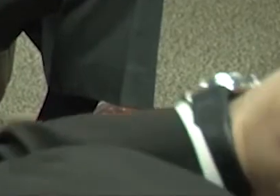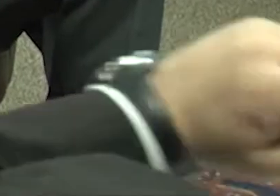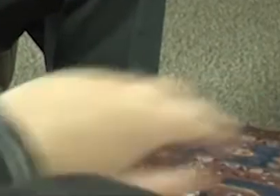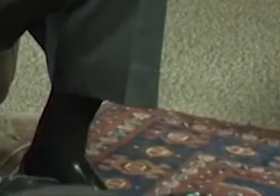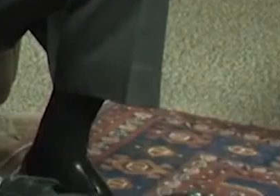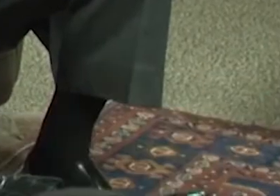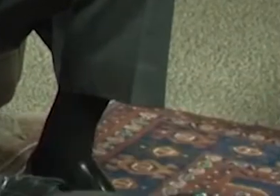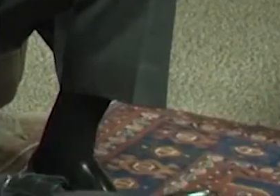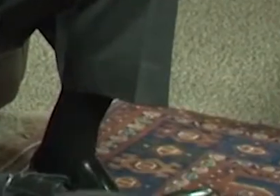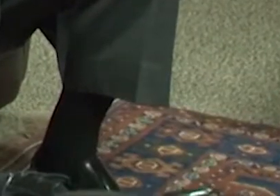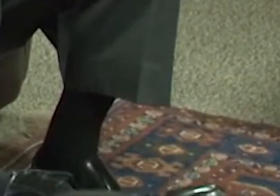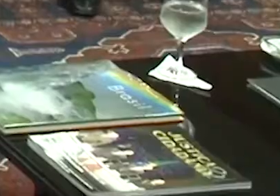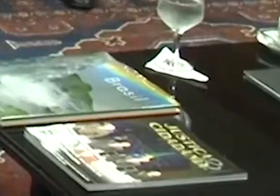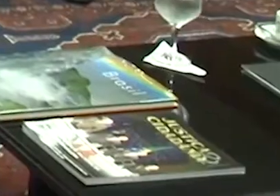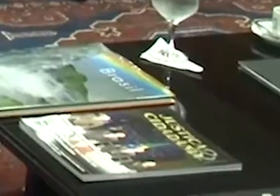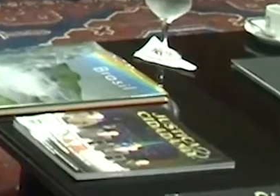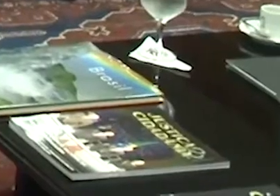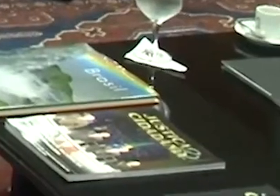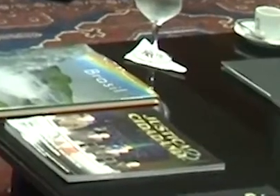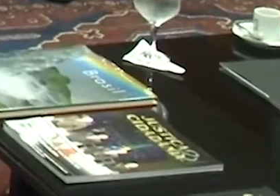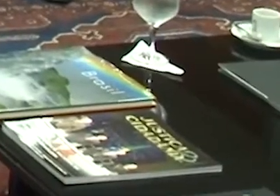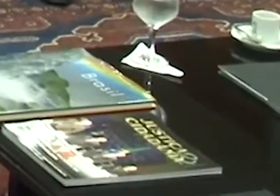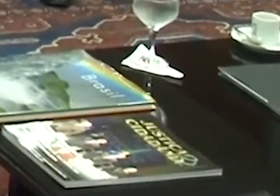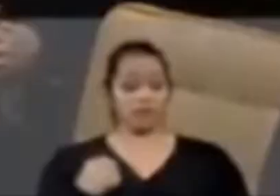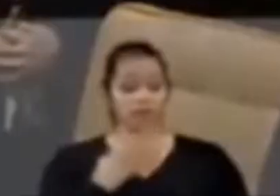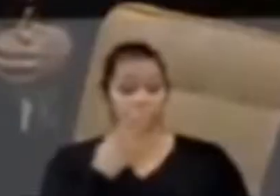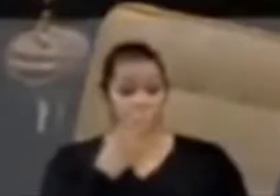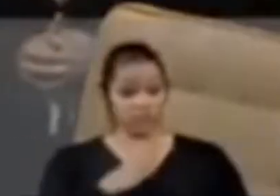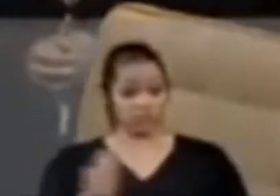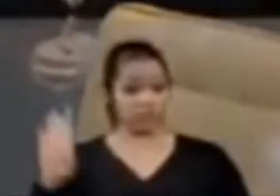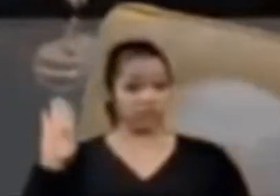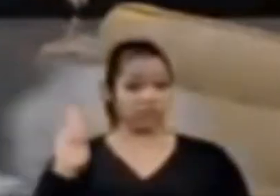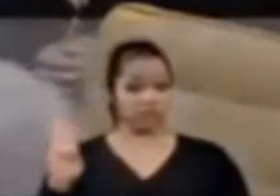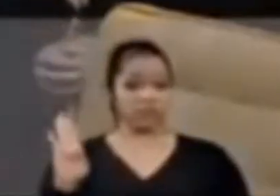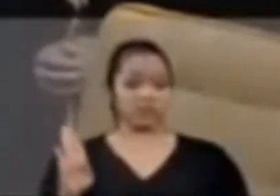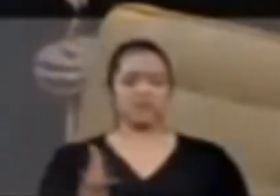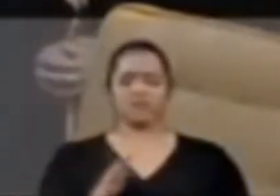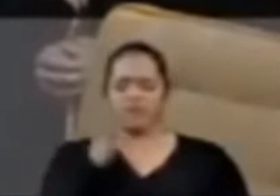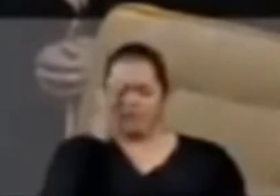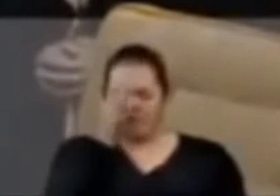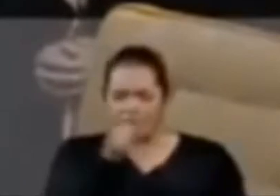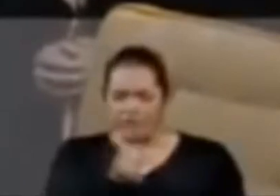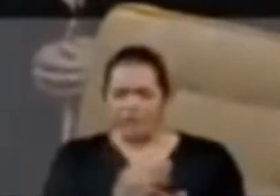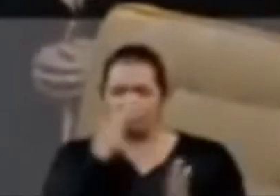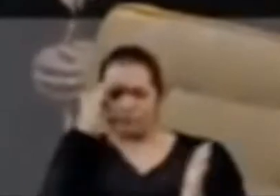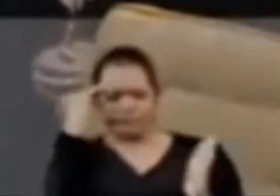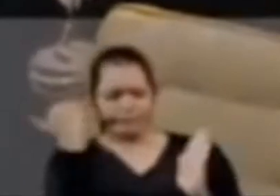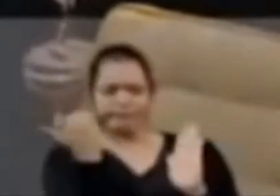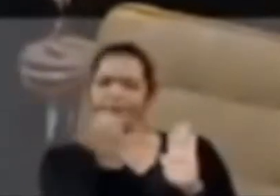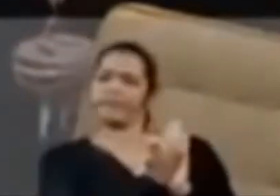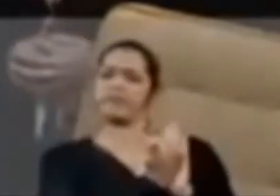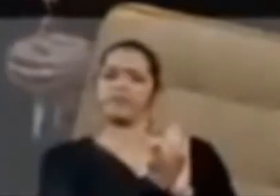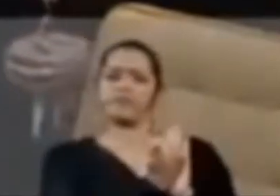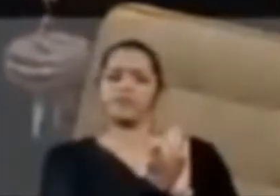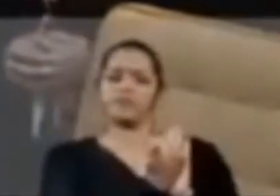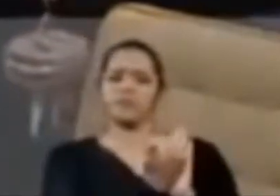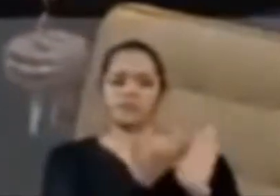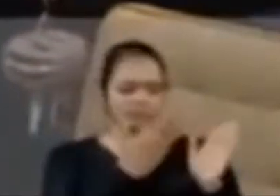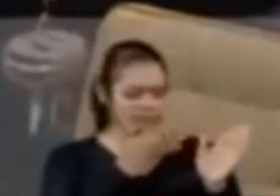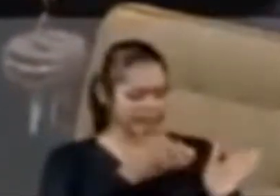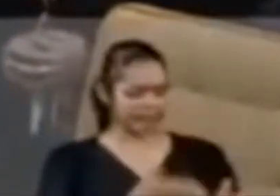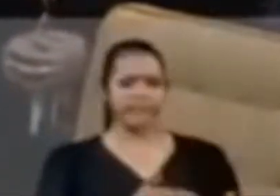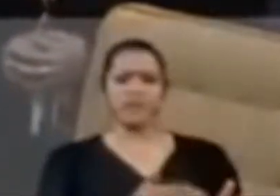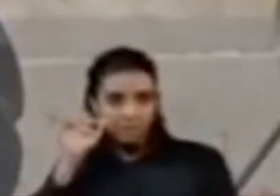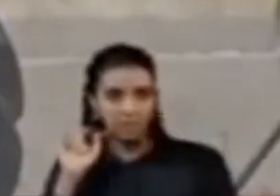sobre o futuro do trabalho e profissões no Brasil. STF dá posse a seu novo presidente, ministro